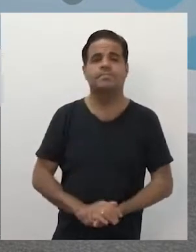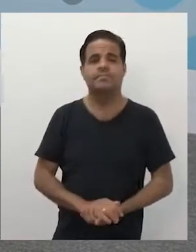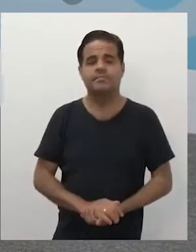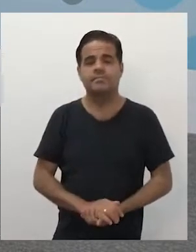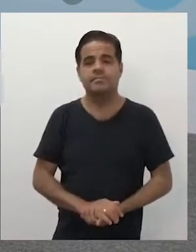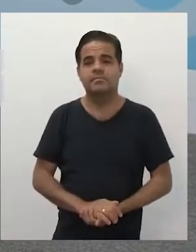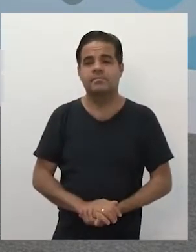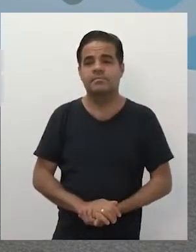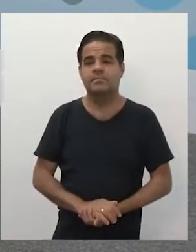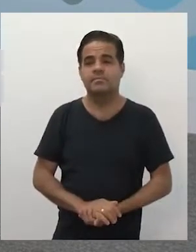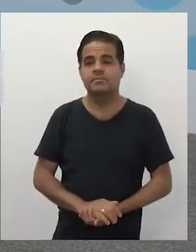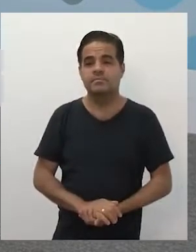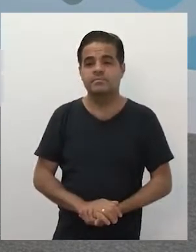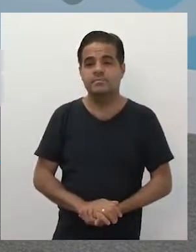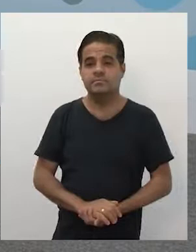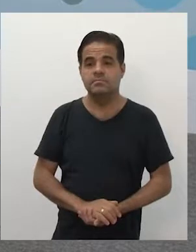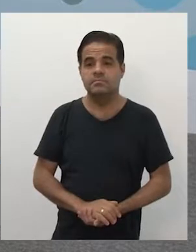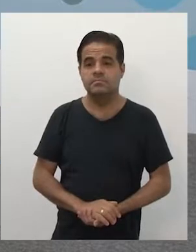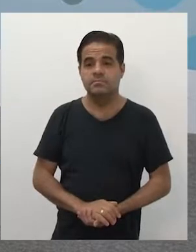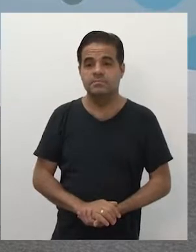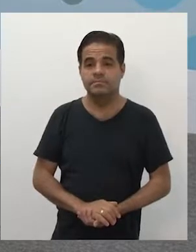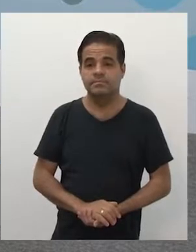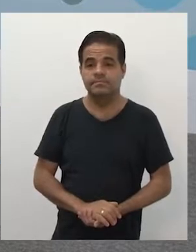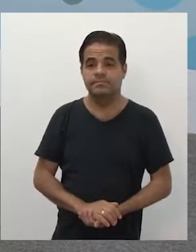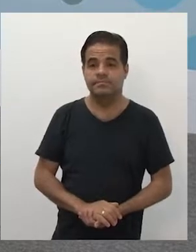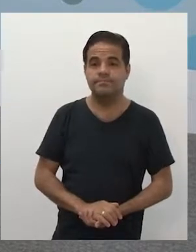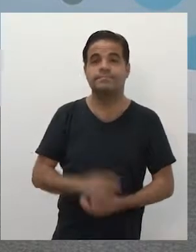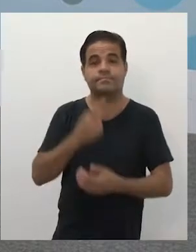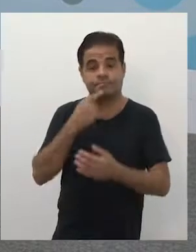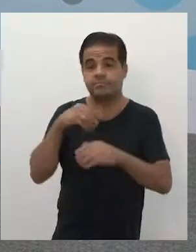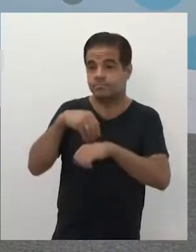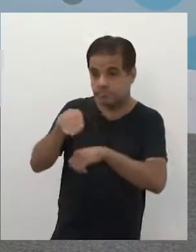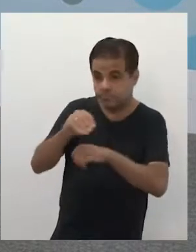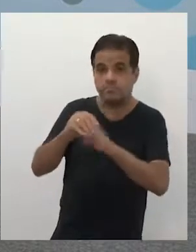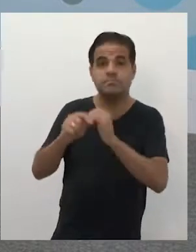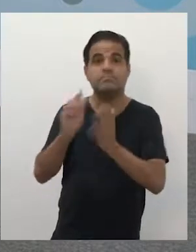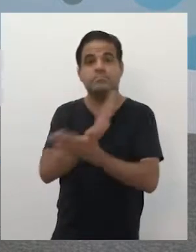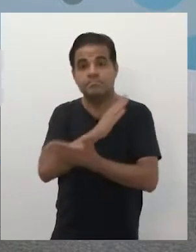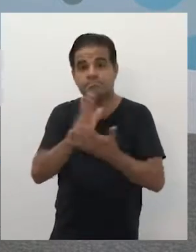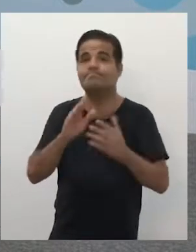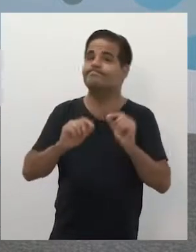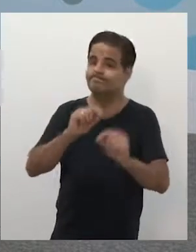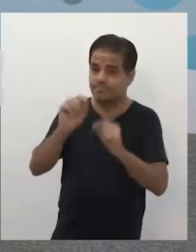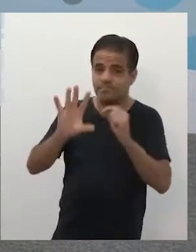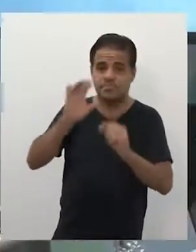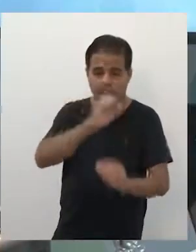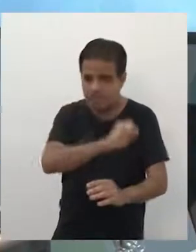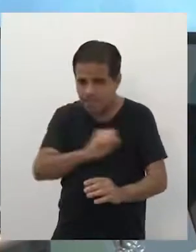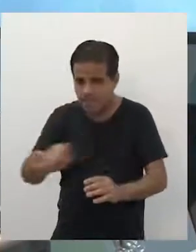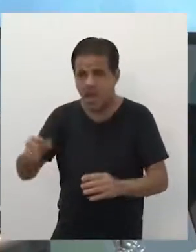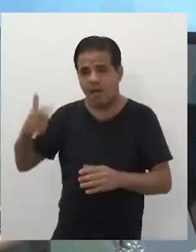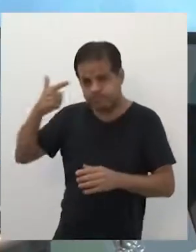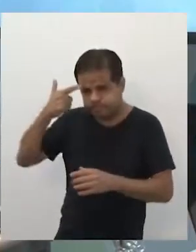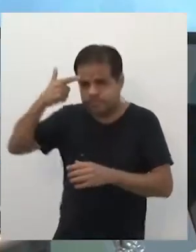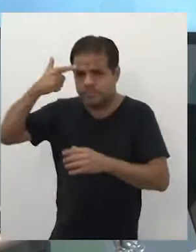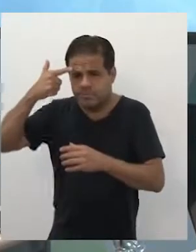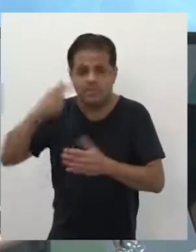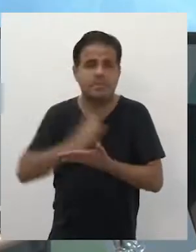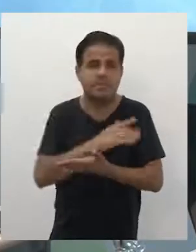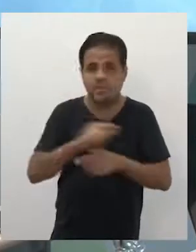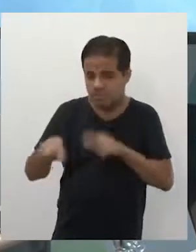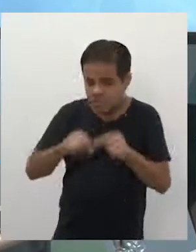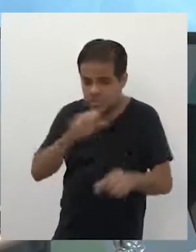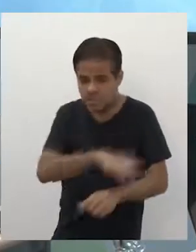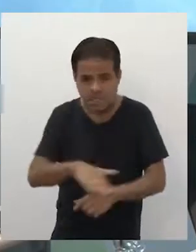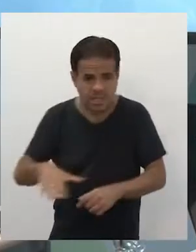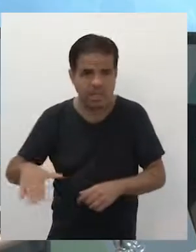Foram reportados. Peraí que eu me perdi. Foram reportados casos de assassinato, sequestro e recrutamento de crianças